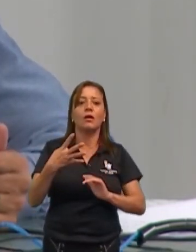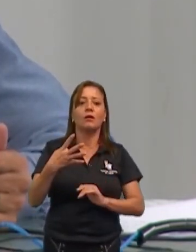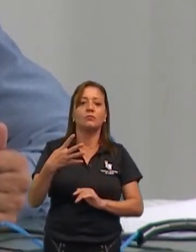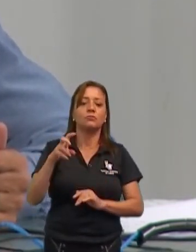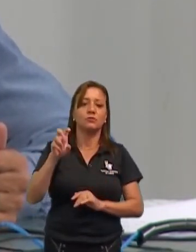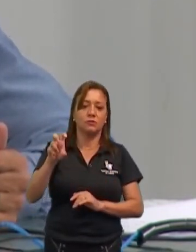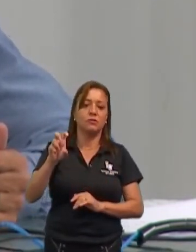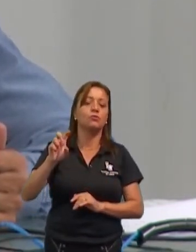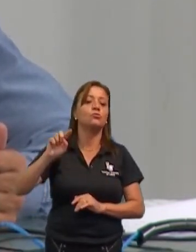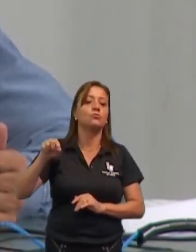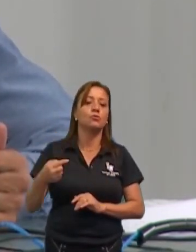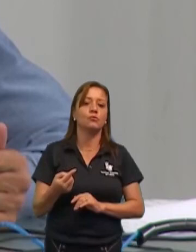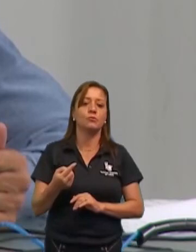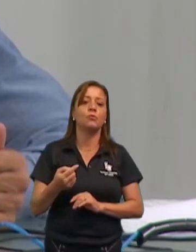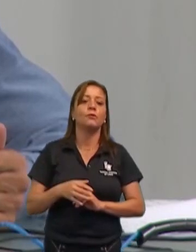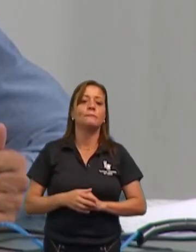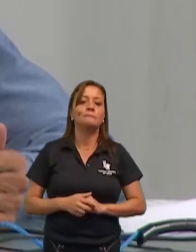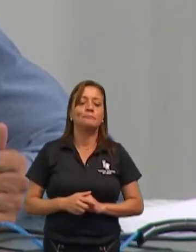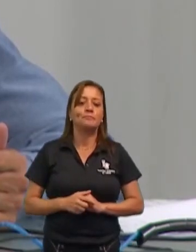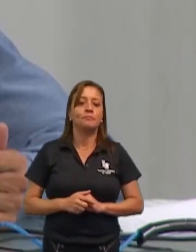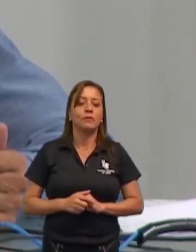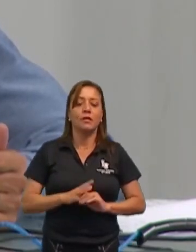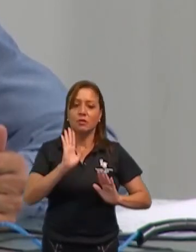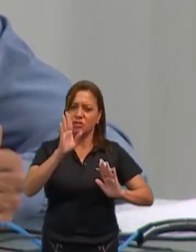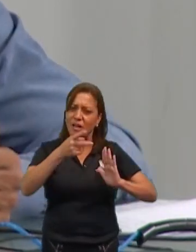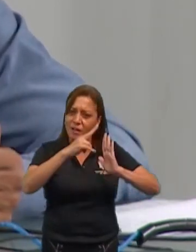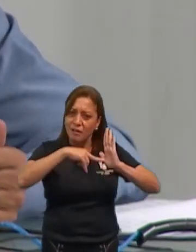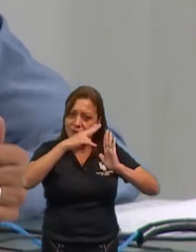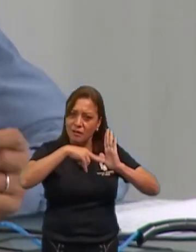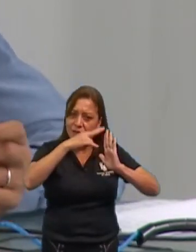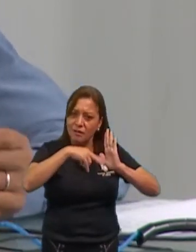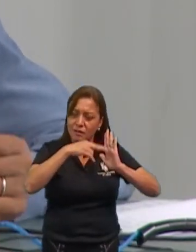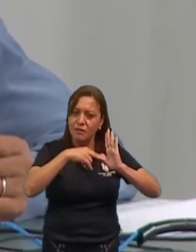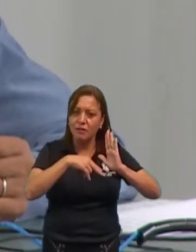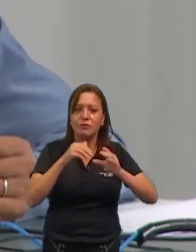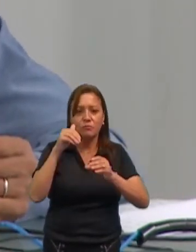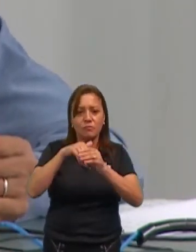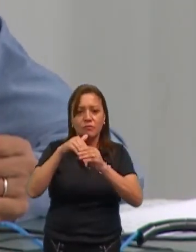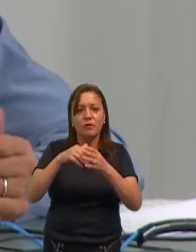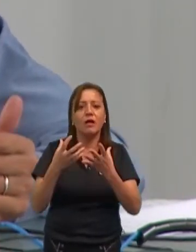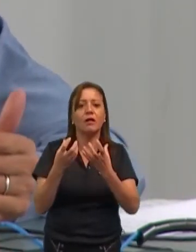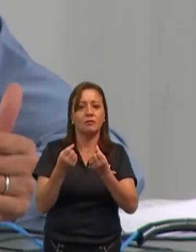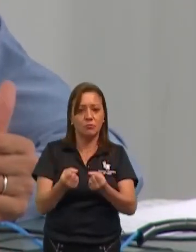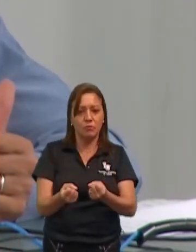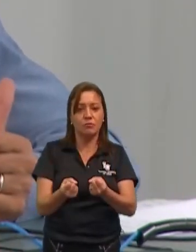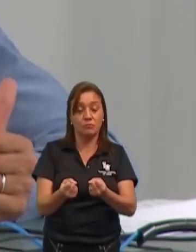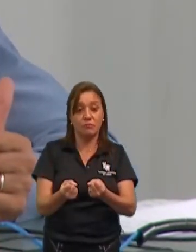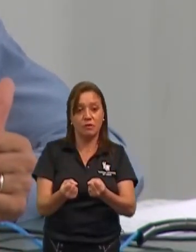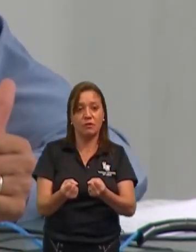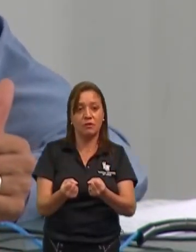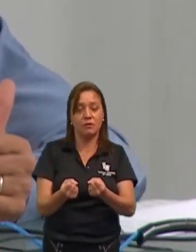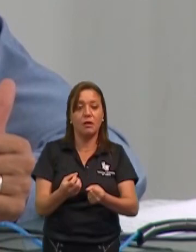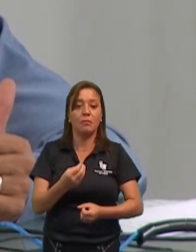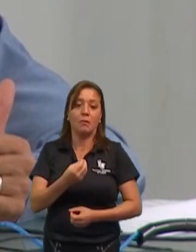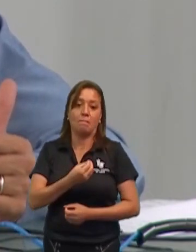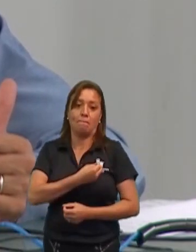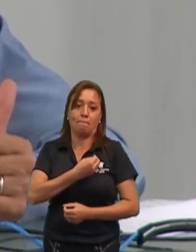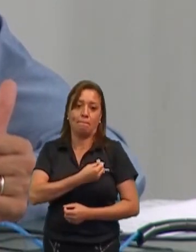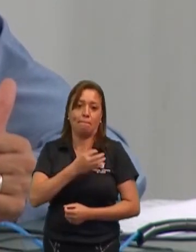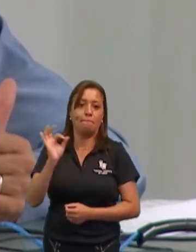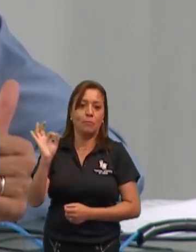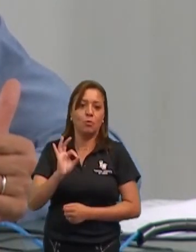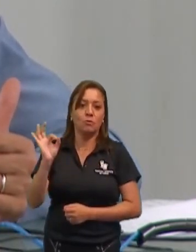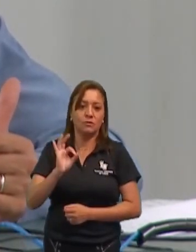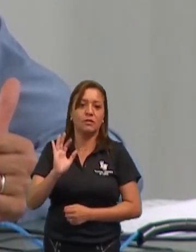4587/2023, autoria executiva. Parecer já lido, coro pelo voto favorável de 2/3 dos membros da Câmara. Observação